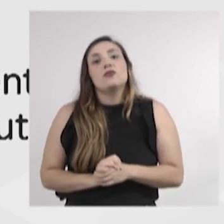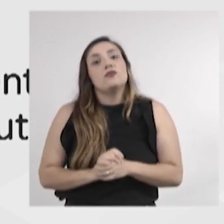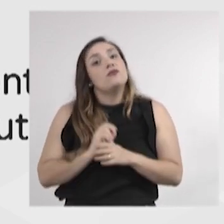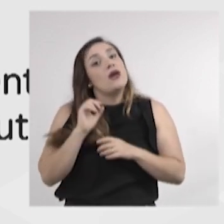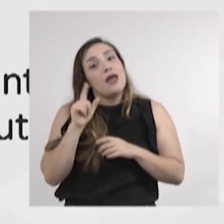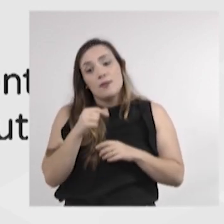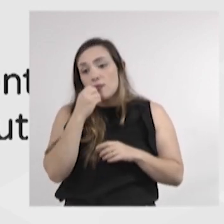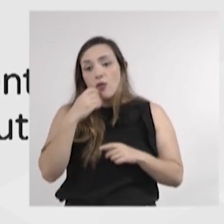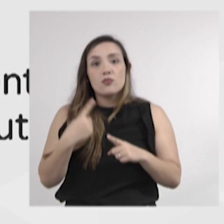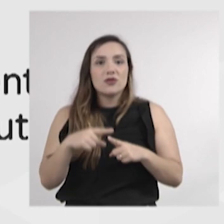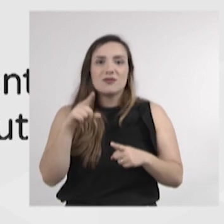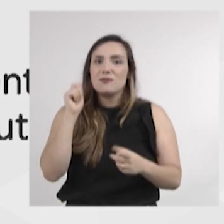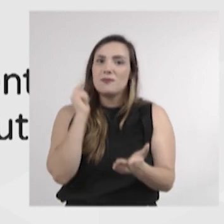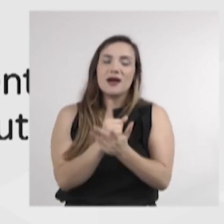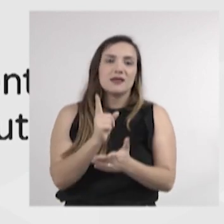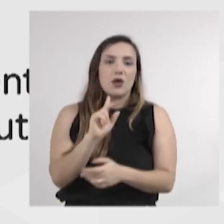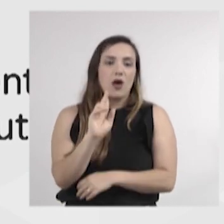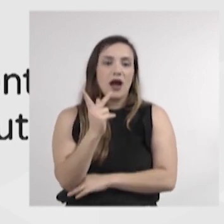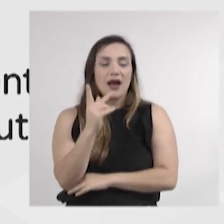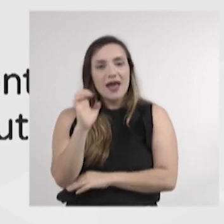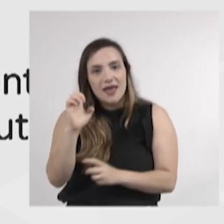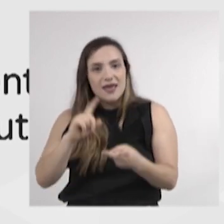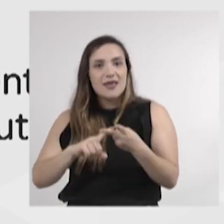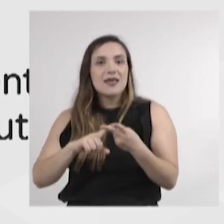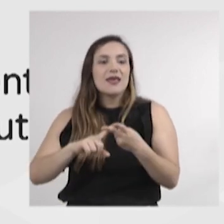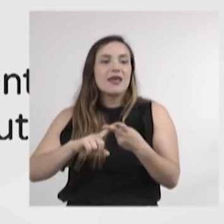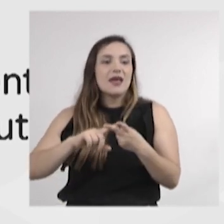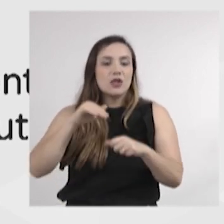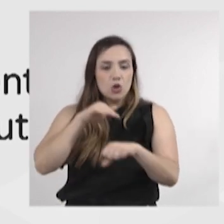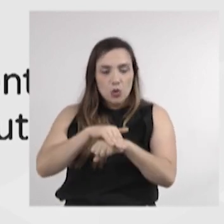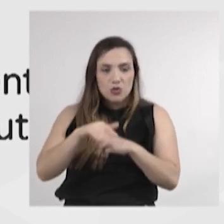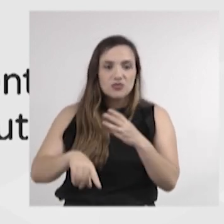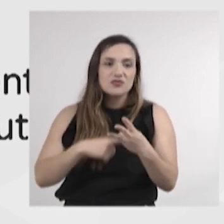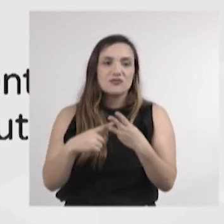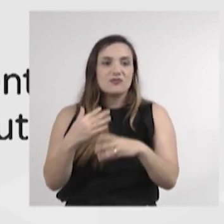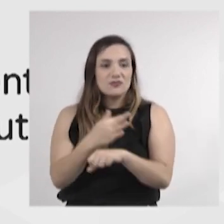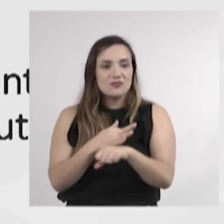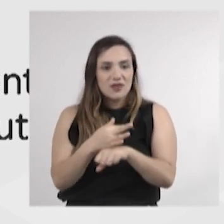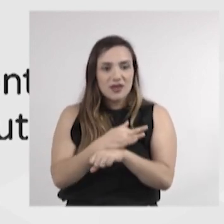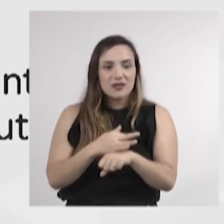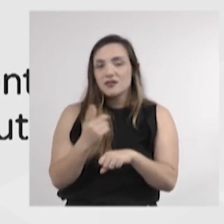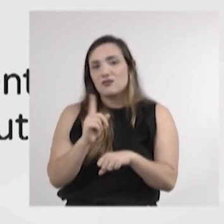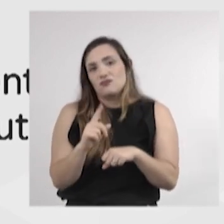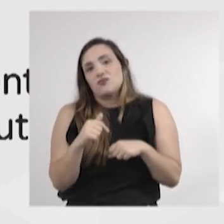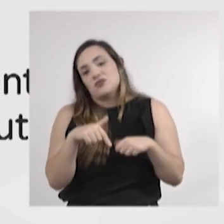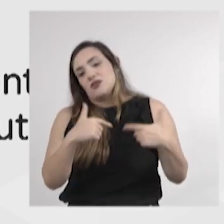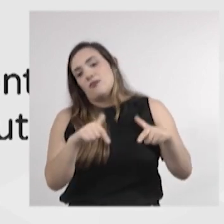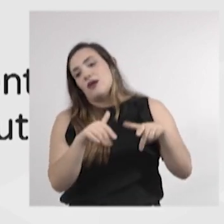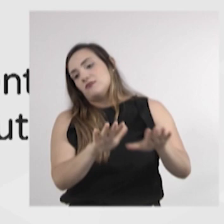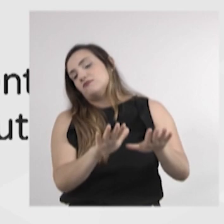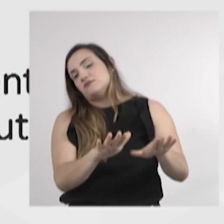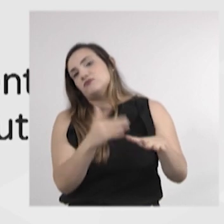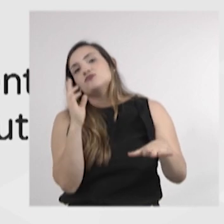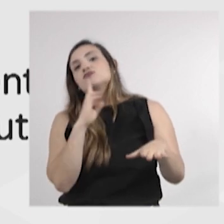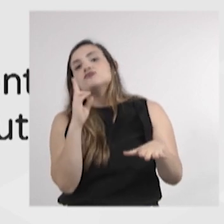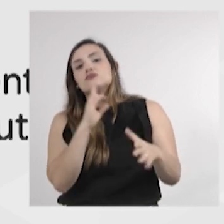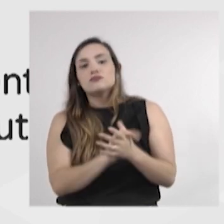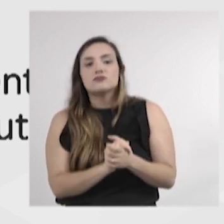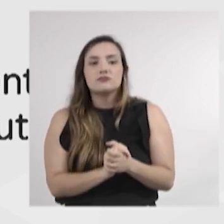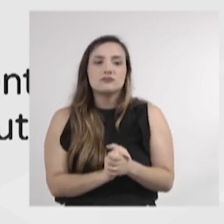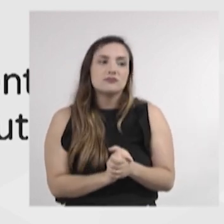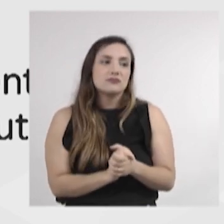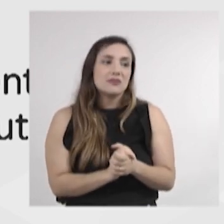você não tem que pagar adicional noturno, você não tem que pagar férias, então ele está lá trabalhando para você. Você põe o painel solar e ele faz o trabalho para você.